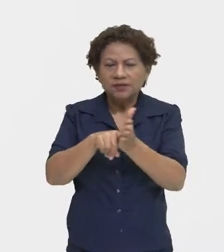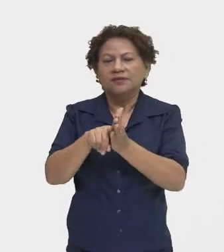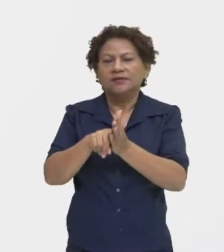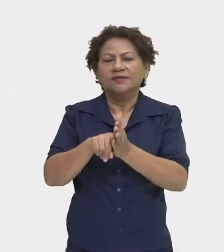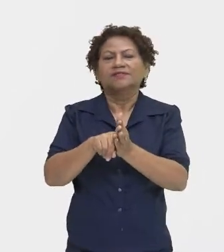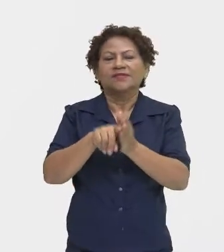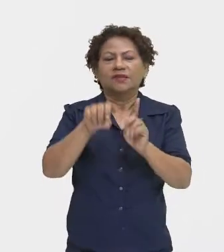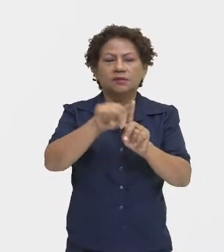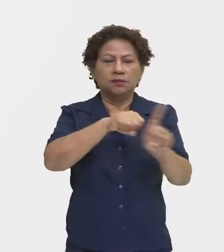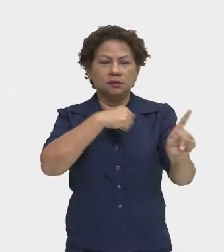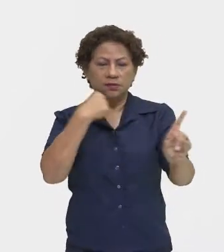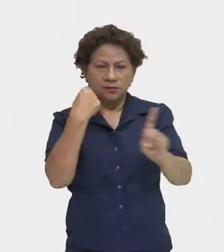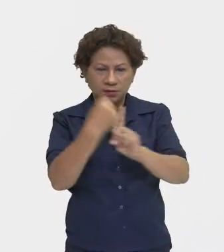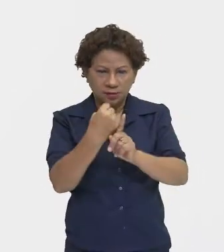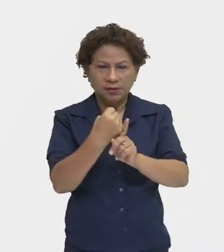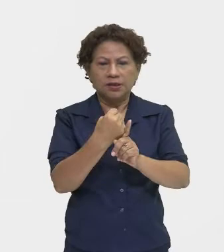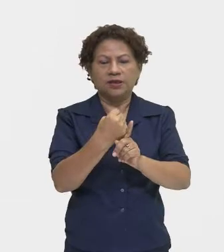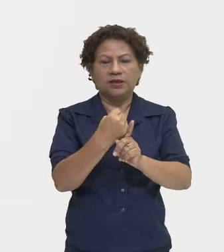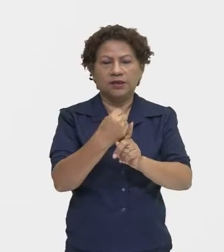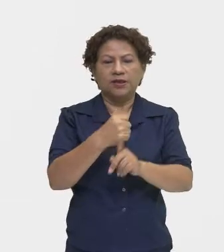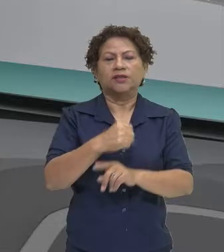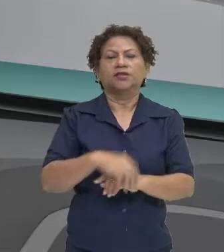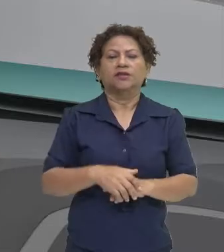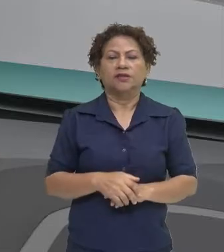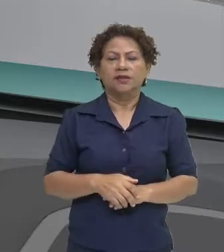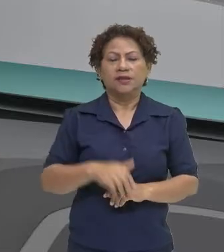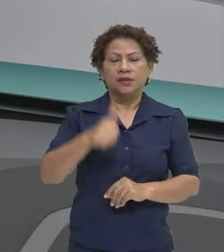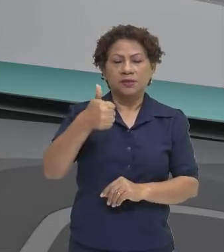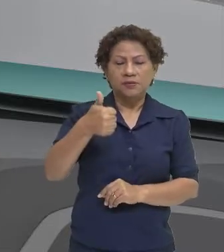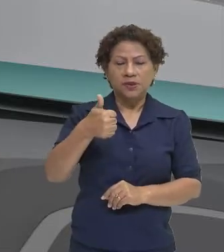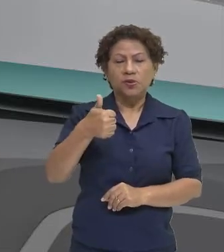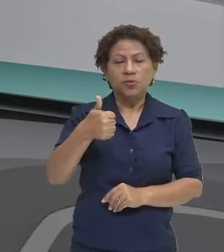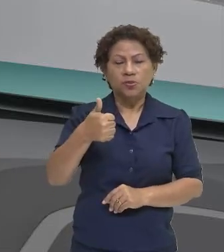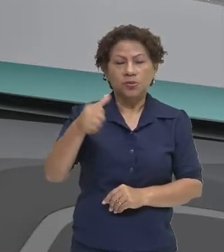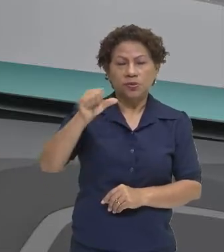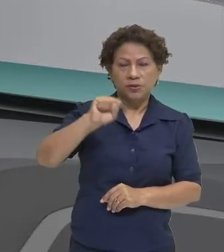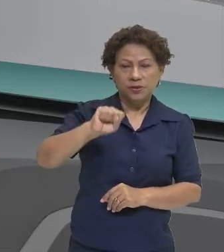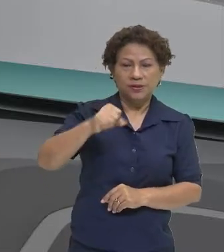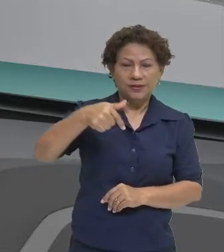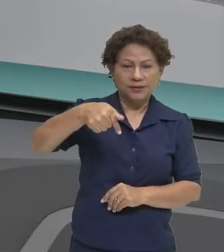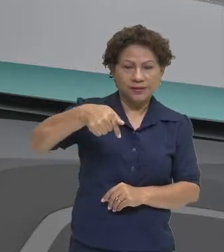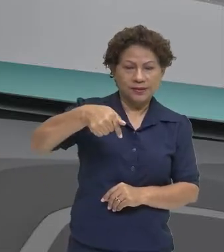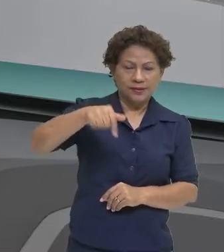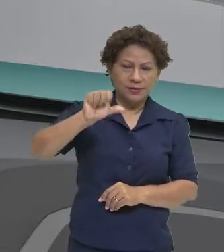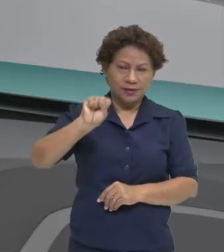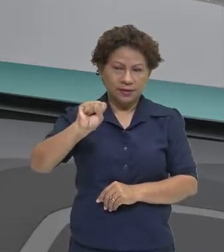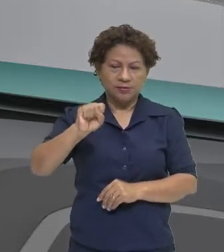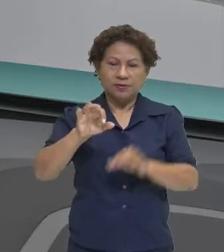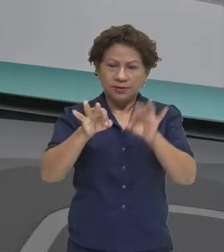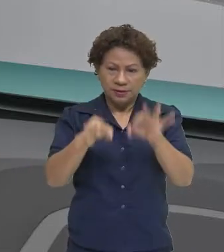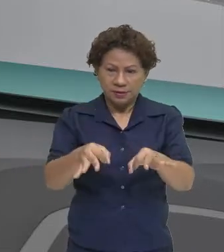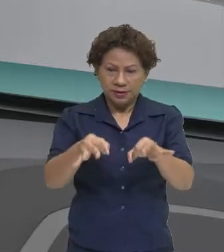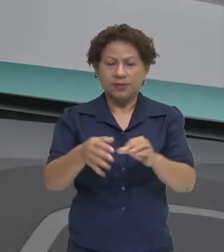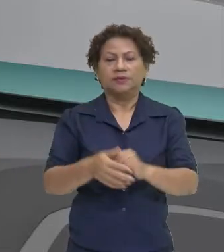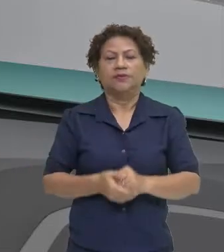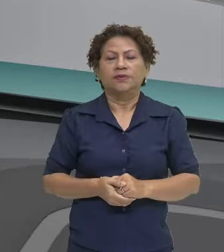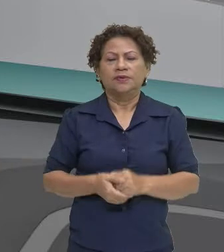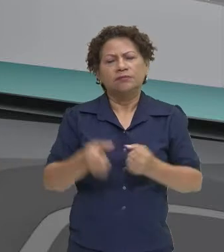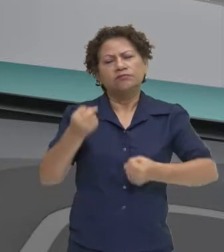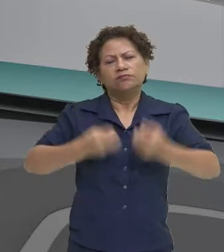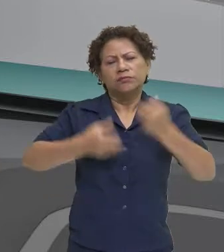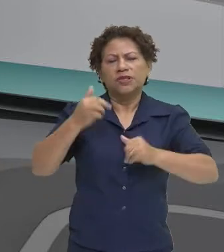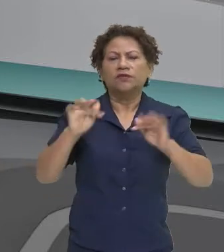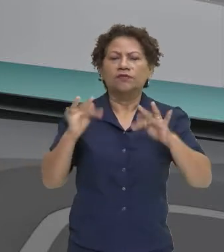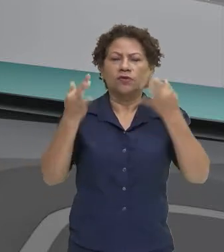tá? Quando? Em 1878, certo? Então, dentro da questão do folclore,